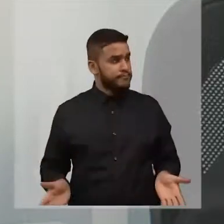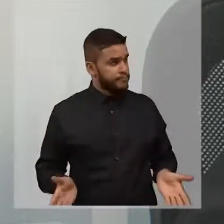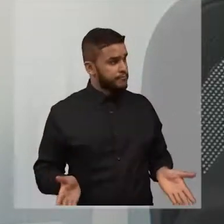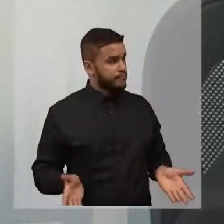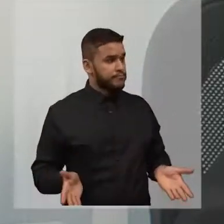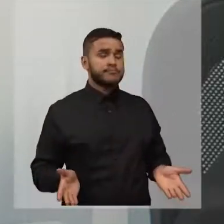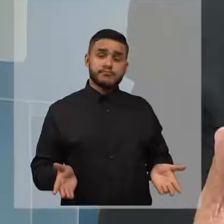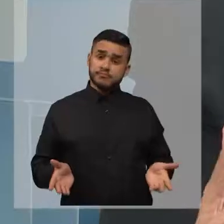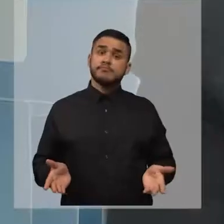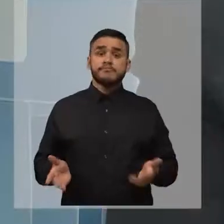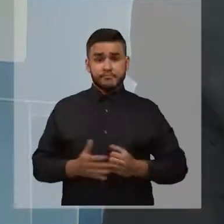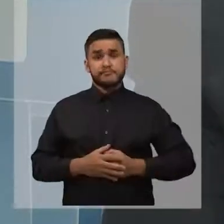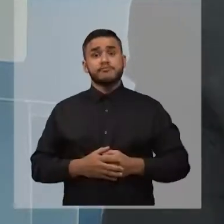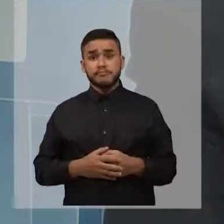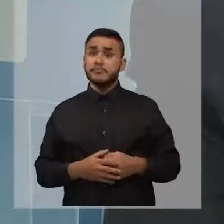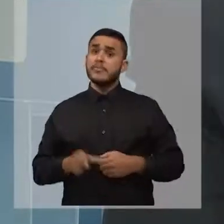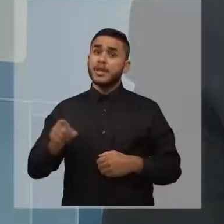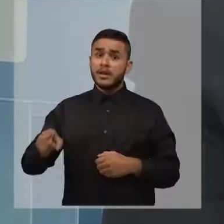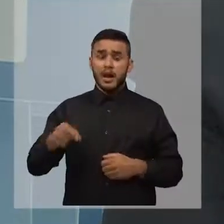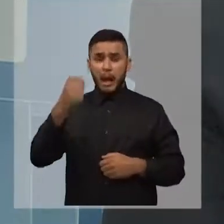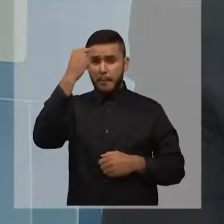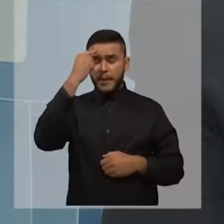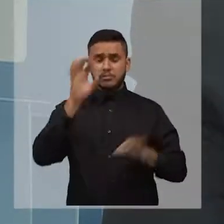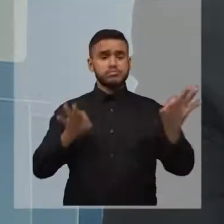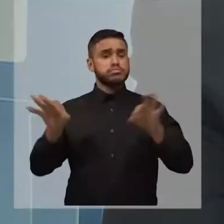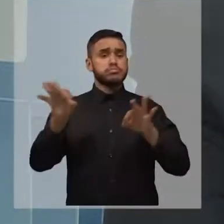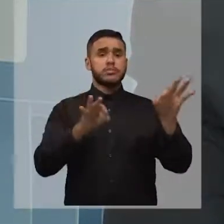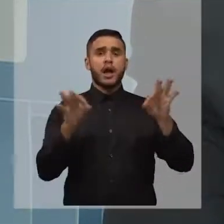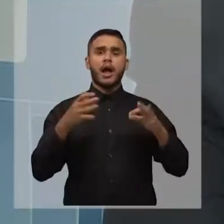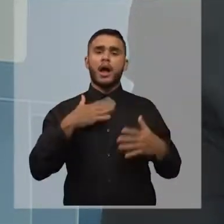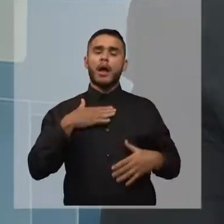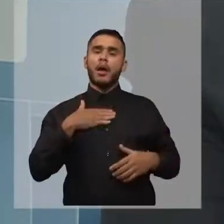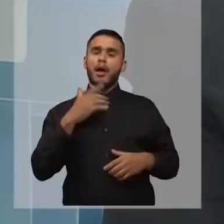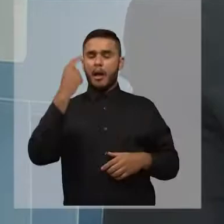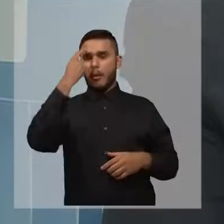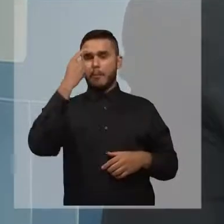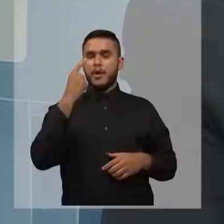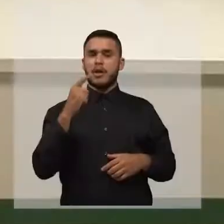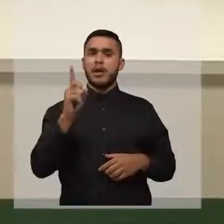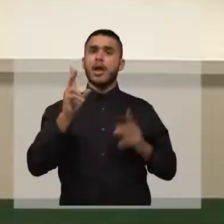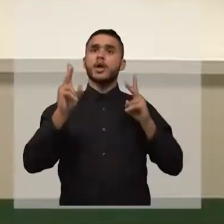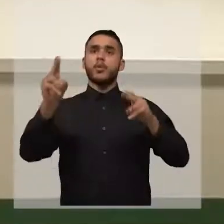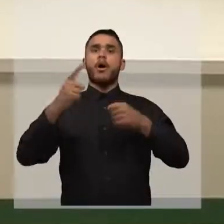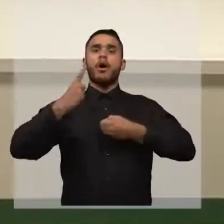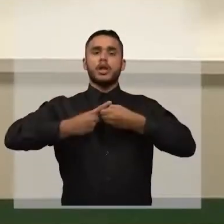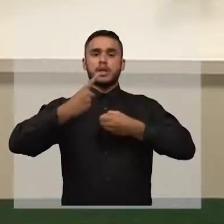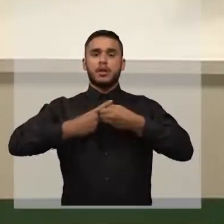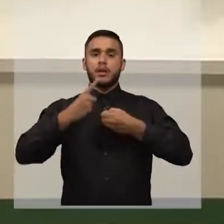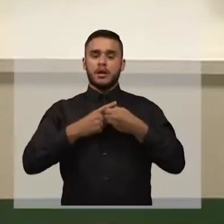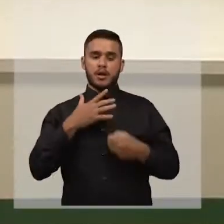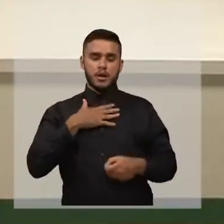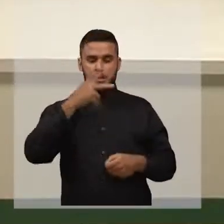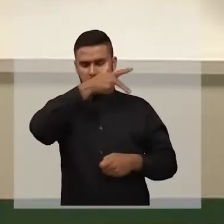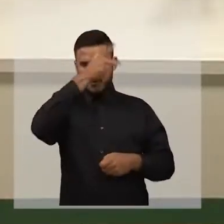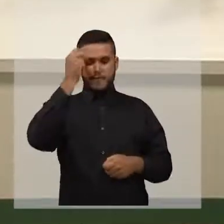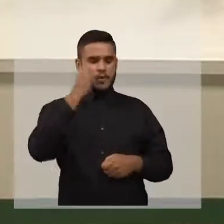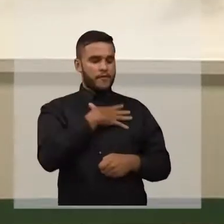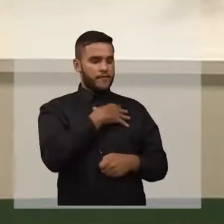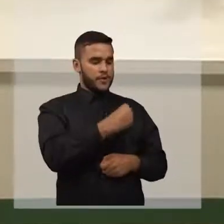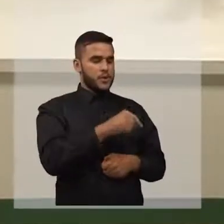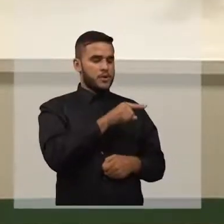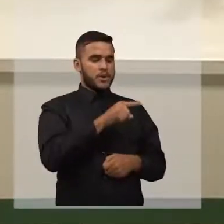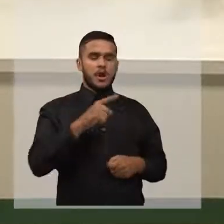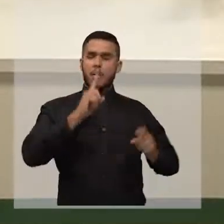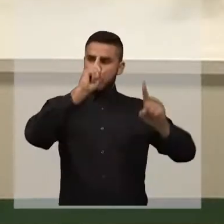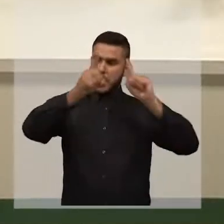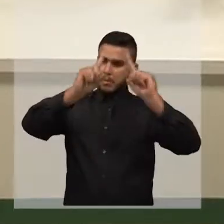e o que é que está acontecendo, Luiz? Estão tratando o Brasil como se esse país fosse aquele município do interior que tem um prefeito e os filhos ficam mandando na